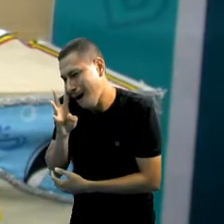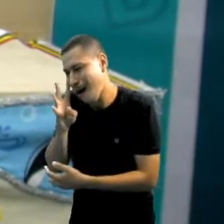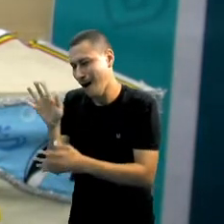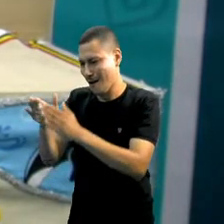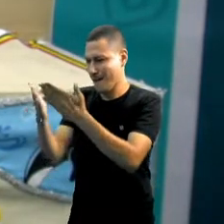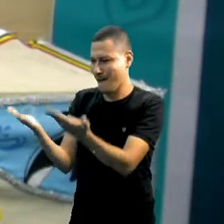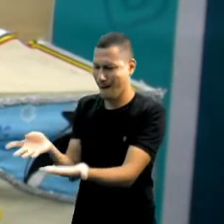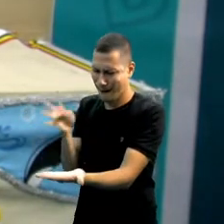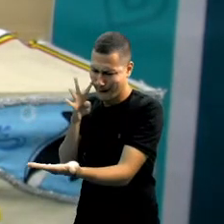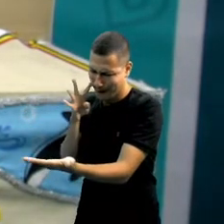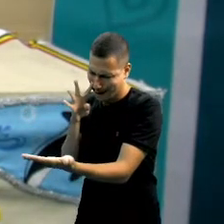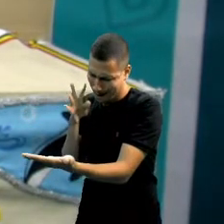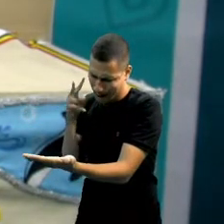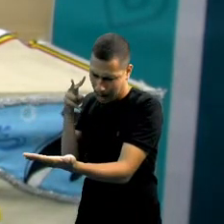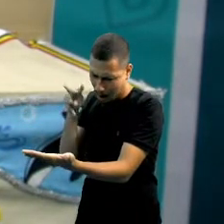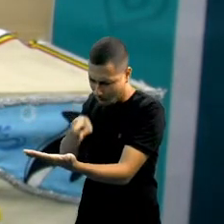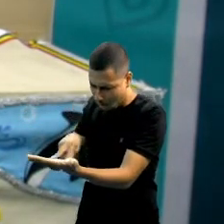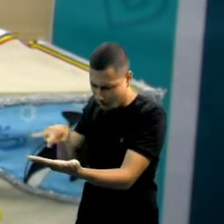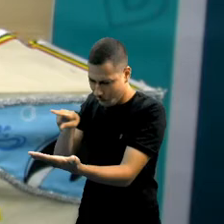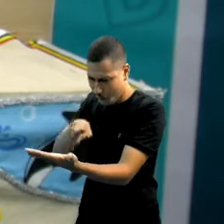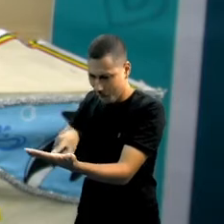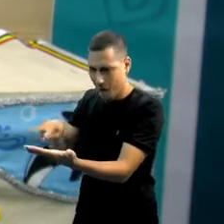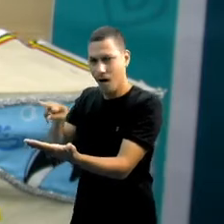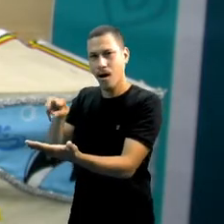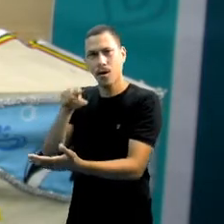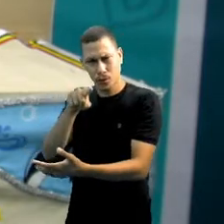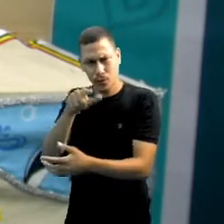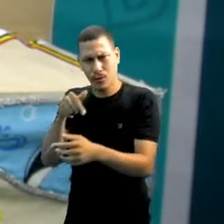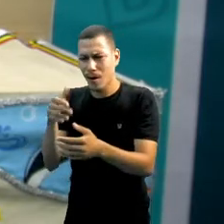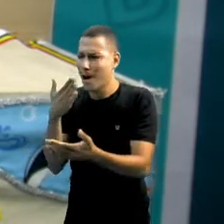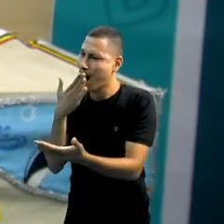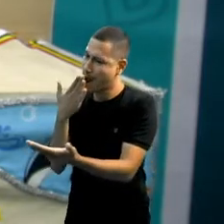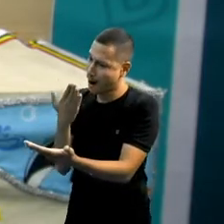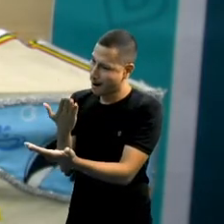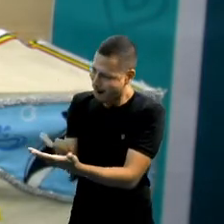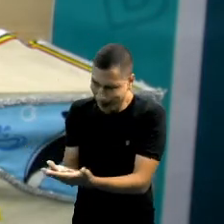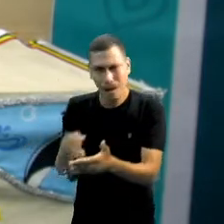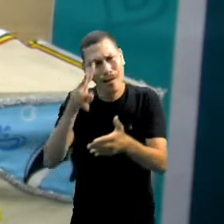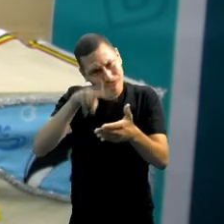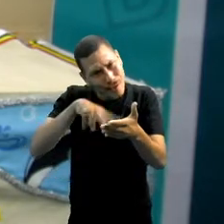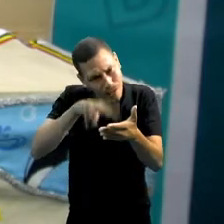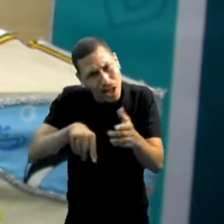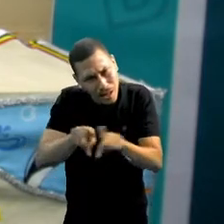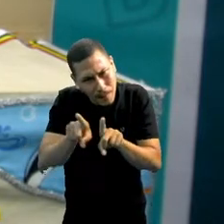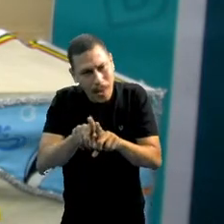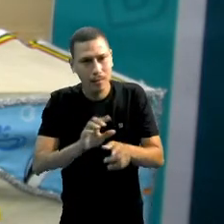que apareceu. Tu ficou de boca aberta, leiturinha?